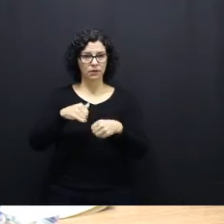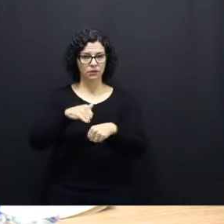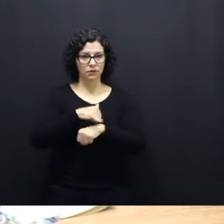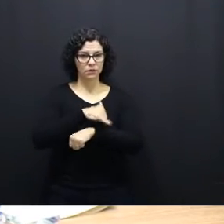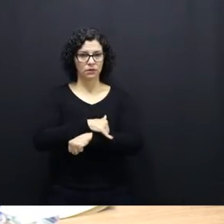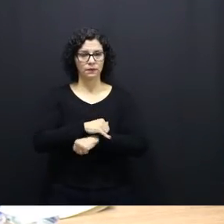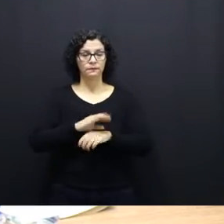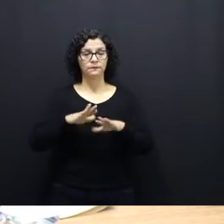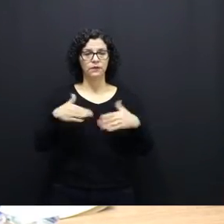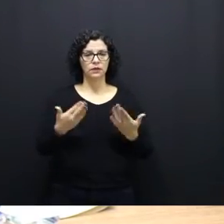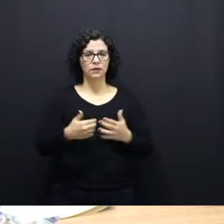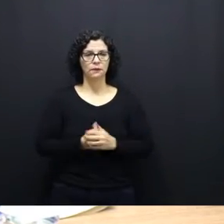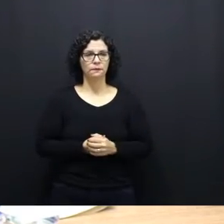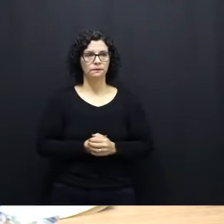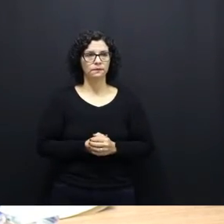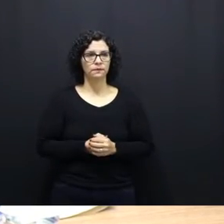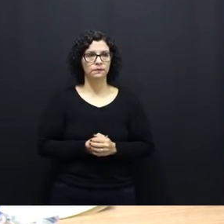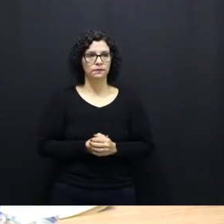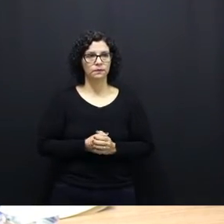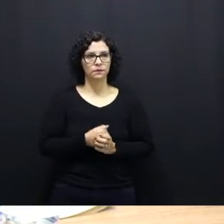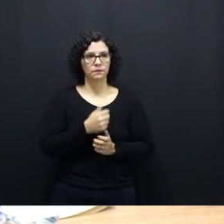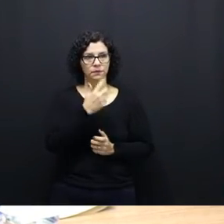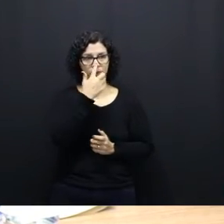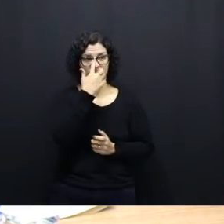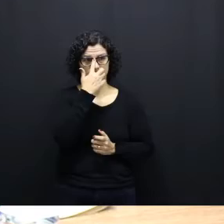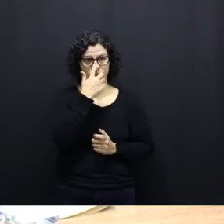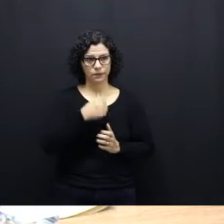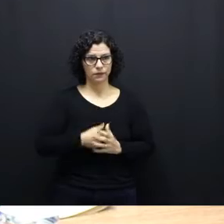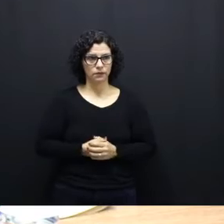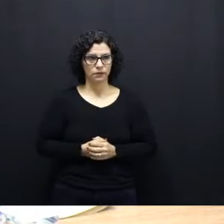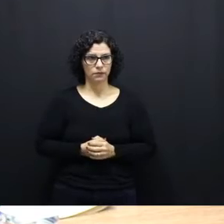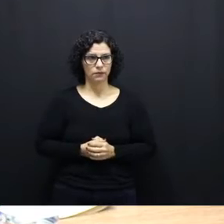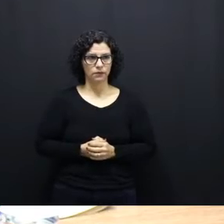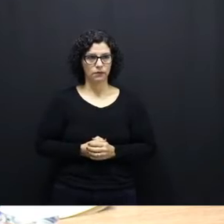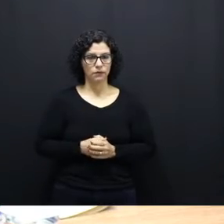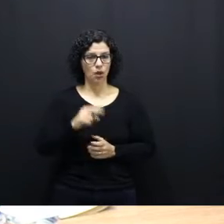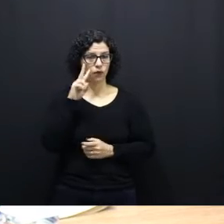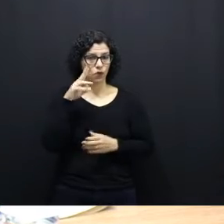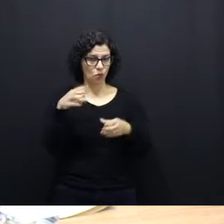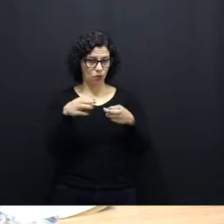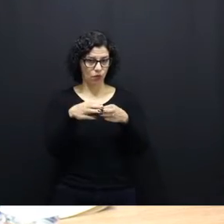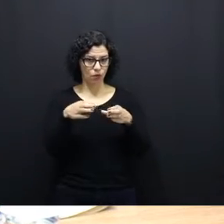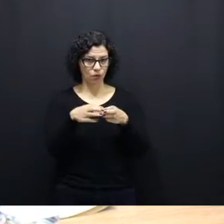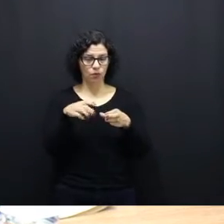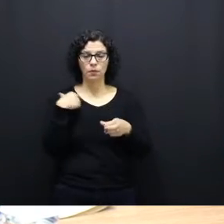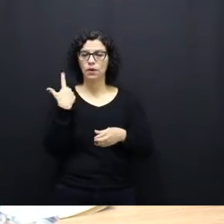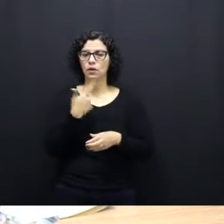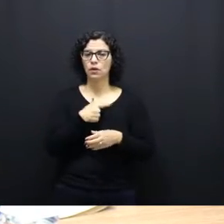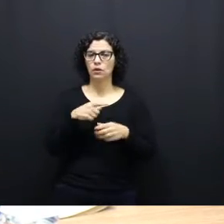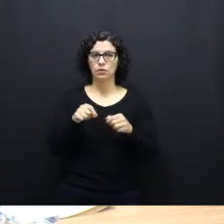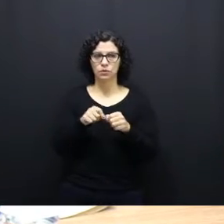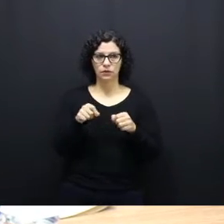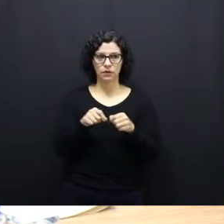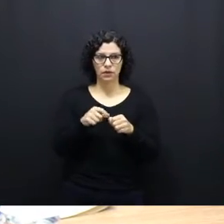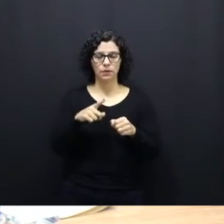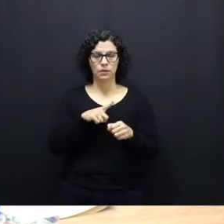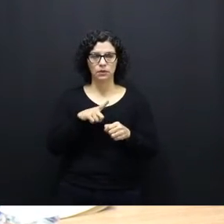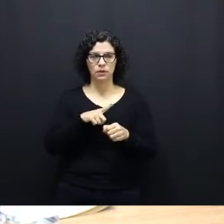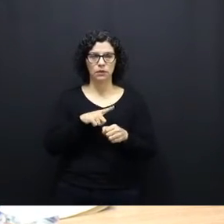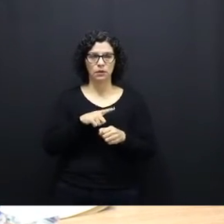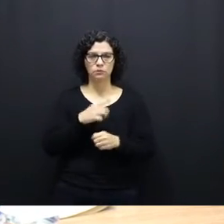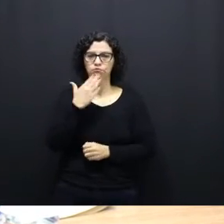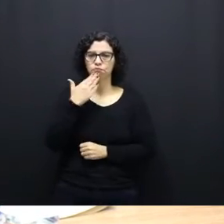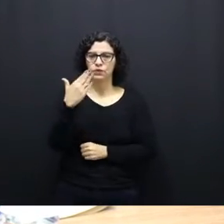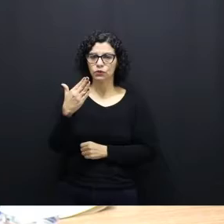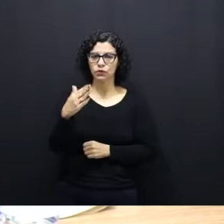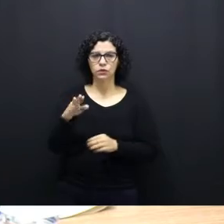então eu tô aqui vendo com a minha equipe para nós fazermos uma Moção de